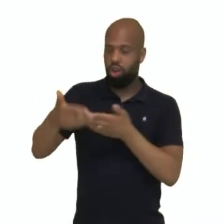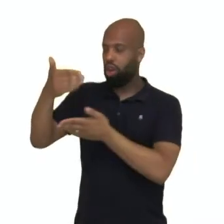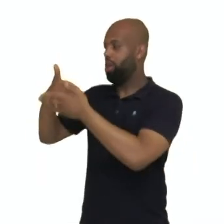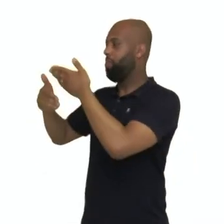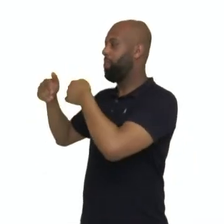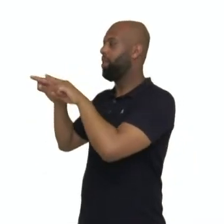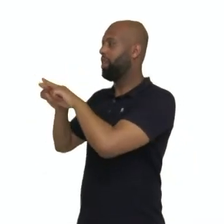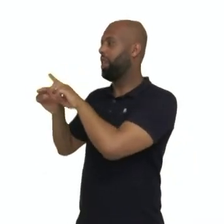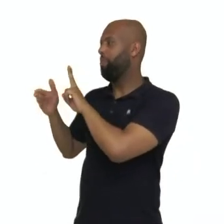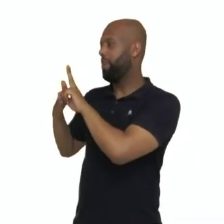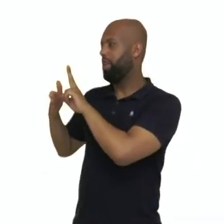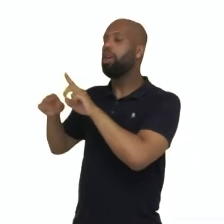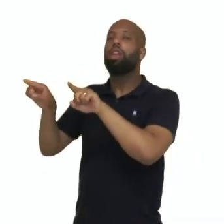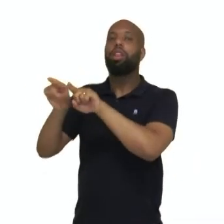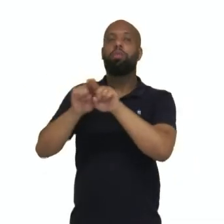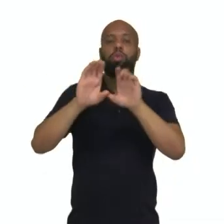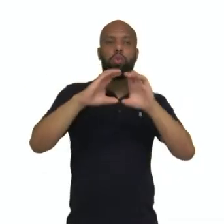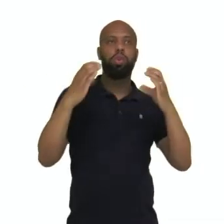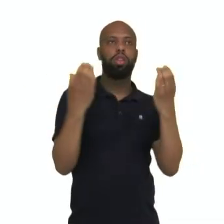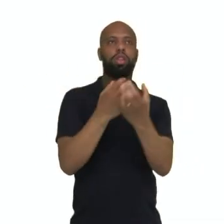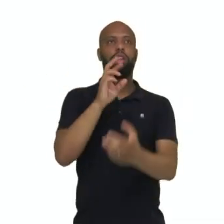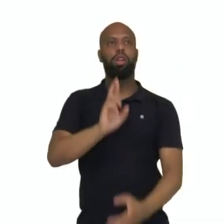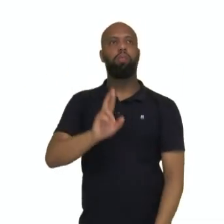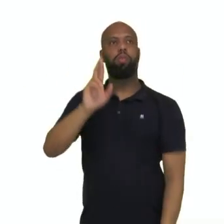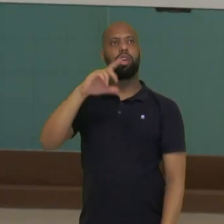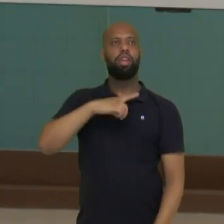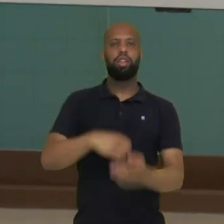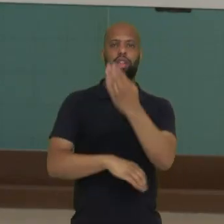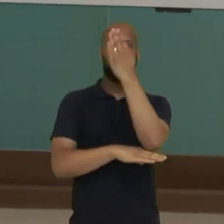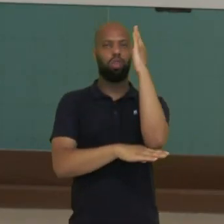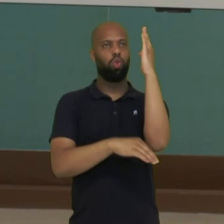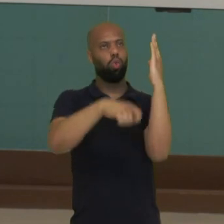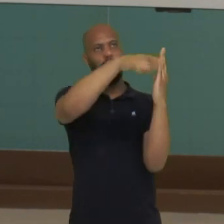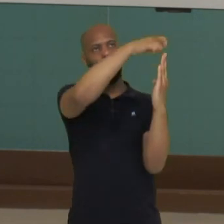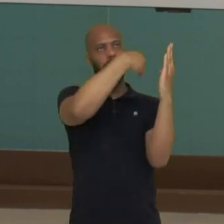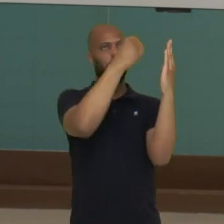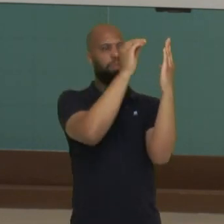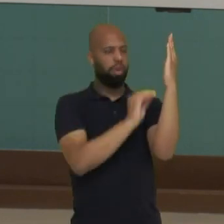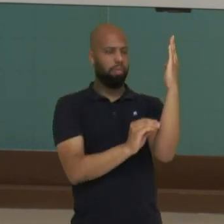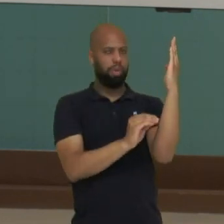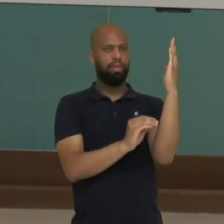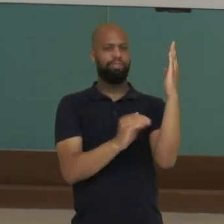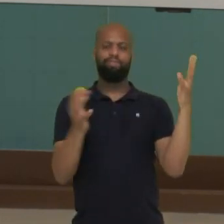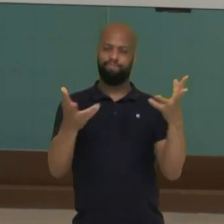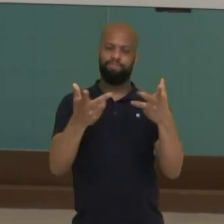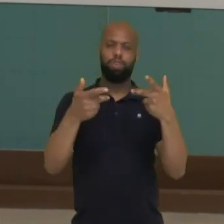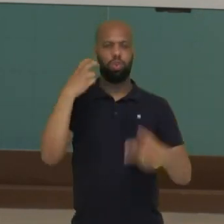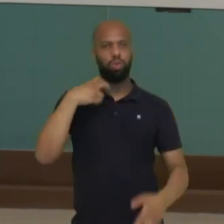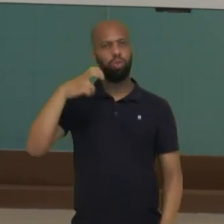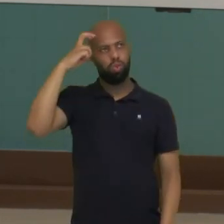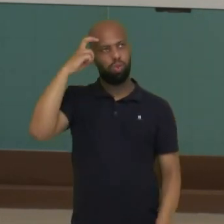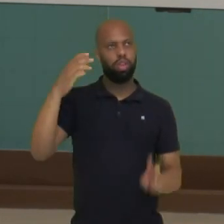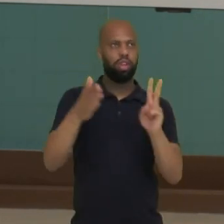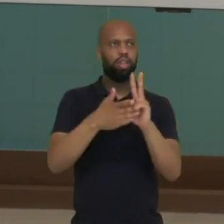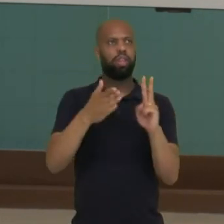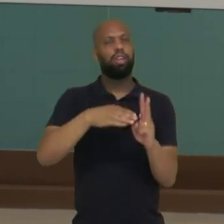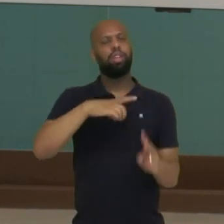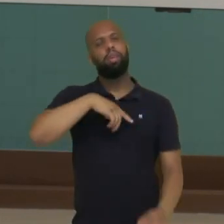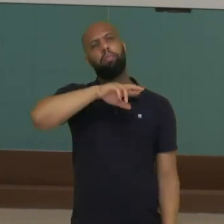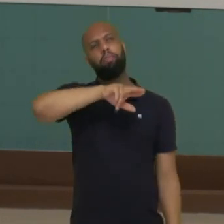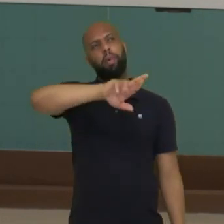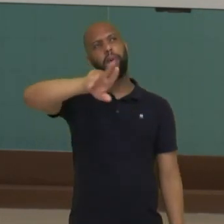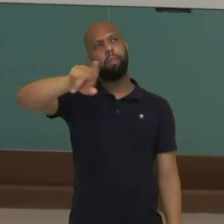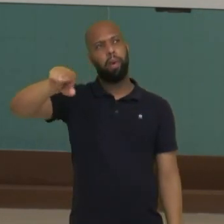sua comunidade, representado nesses troncos adornados. Que riqueza cultural, né? O povo indígena tem uma